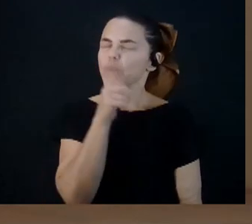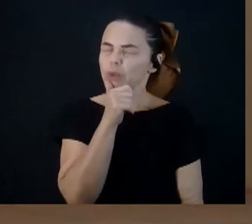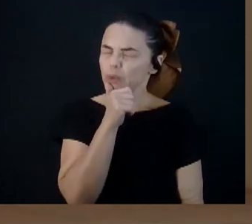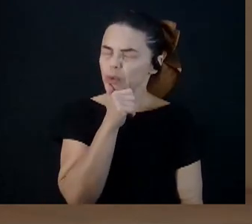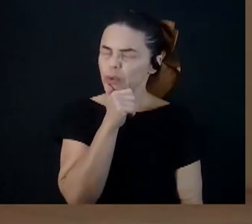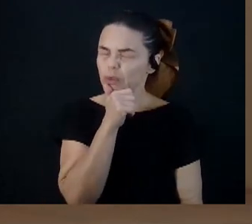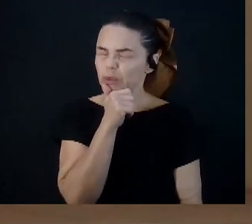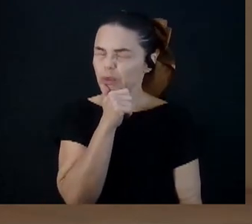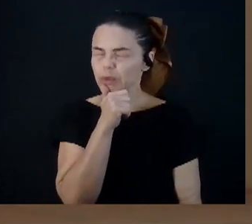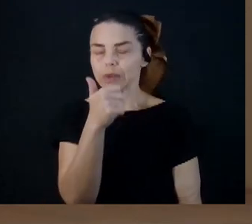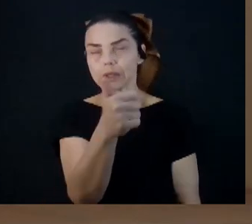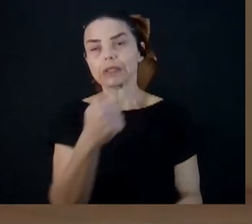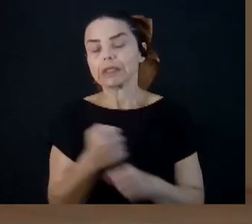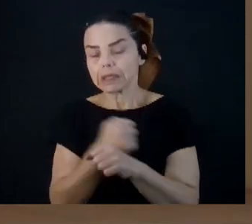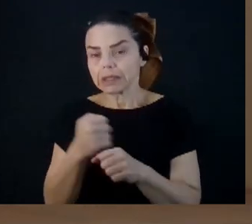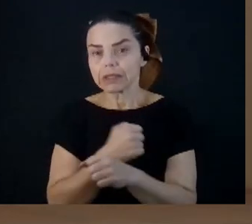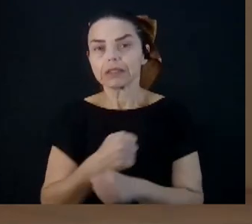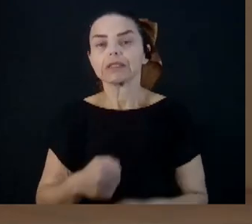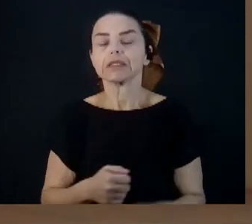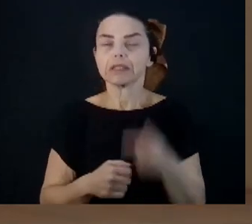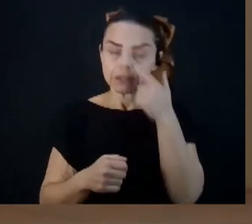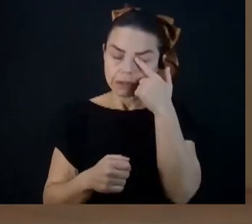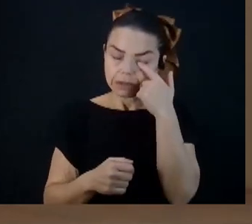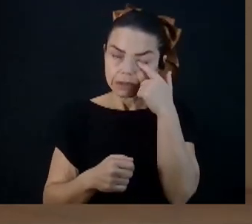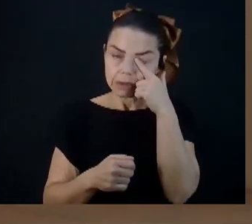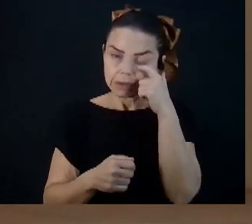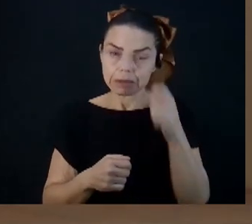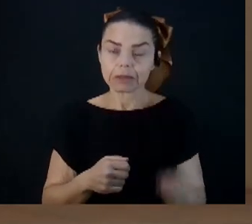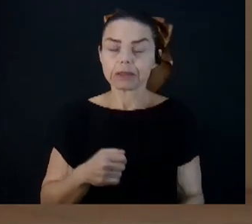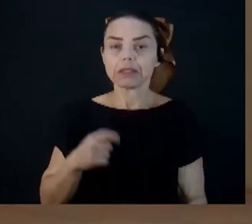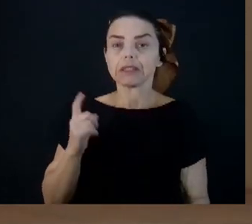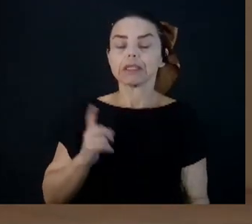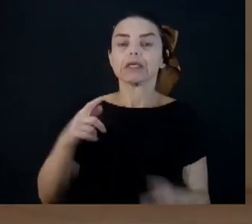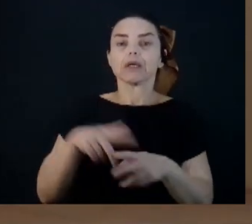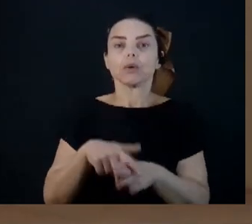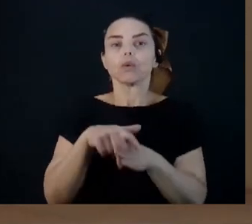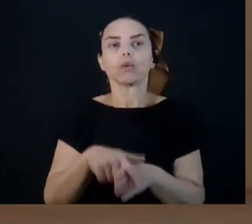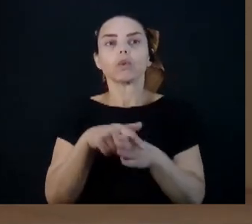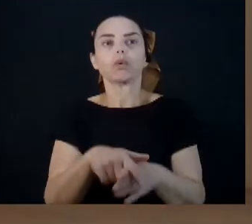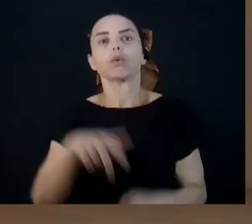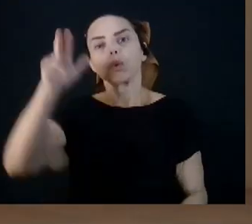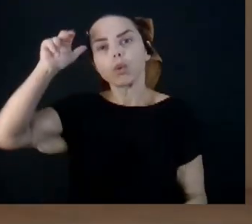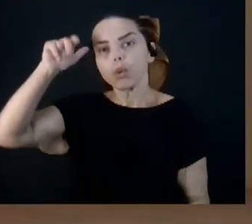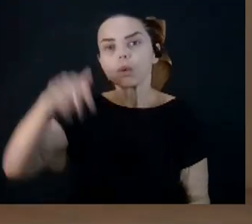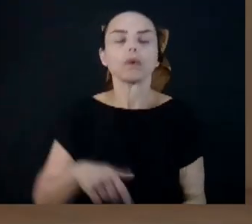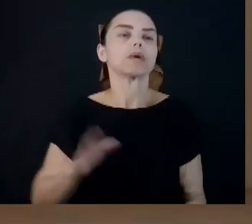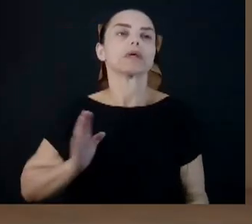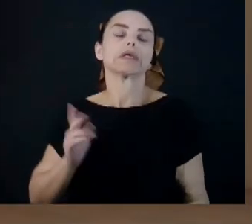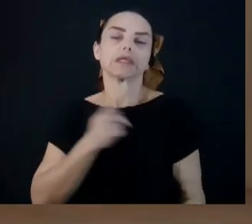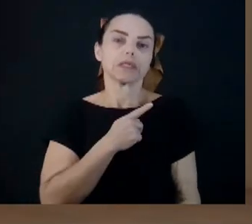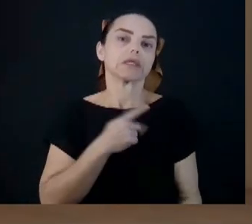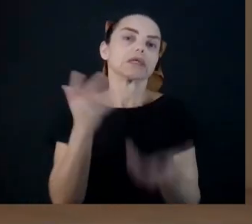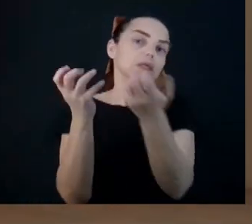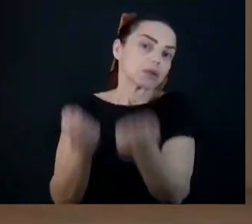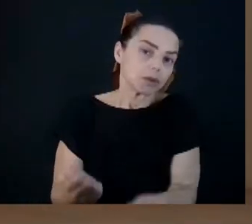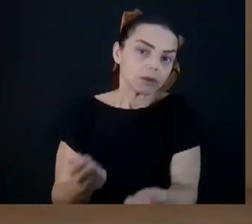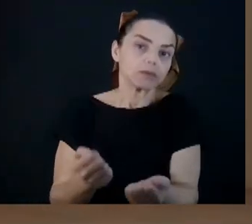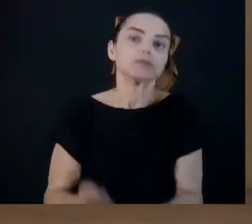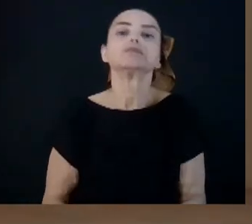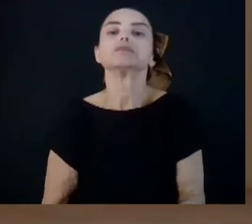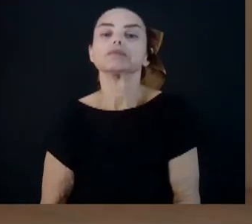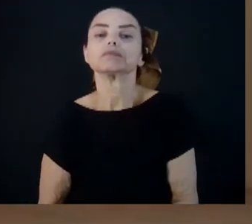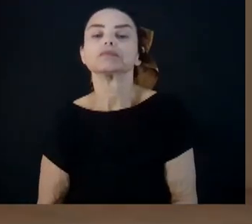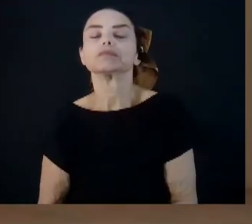E foram indas e vindas para São Paulo a cavalo. No fim, o bispo aceitou, mas